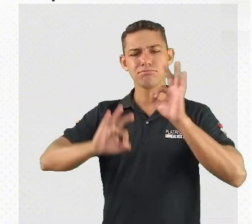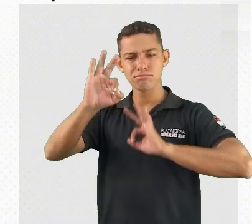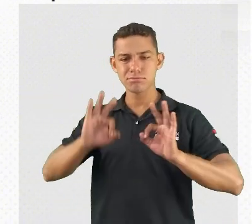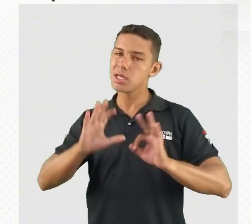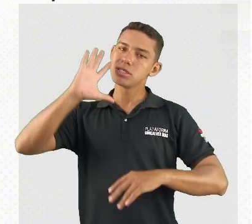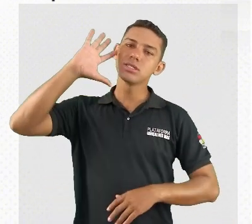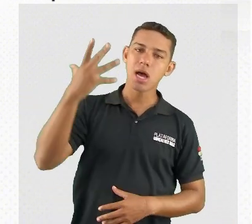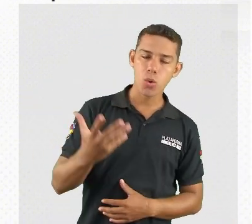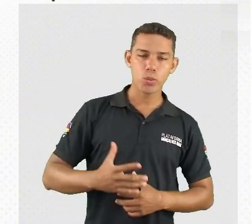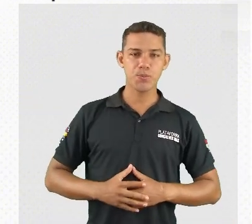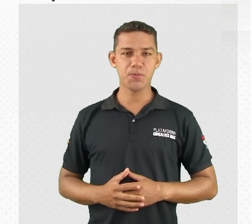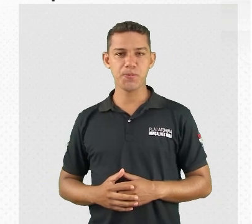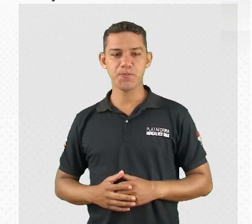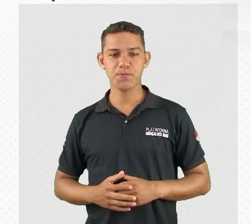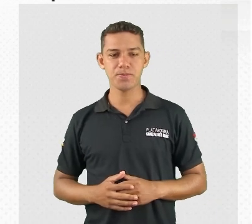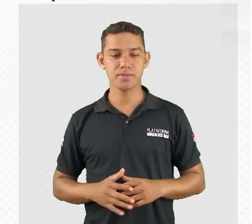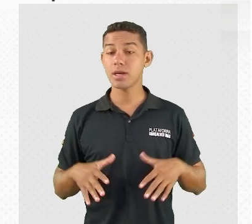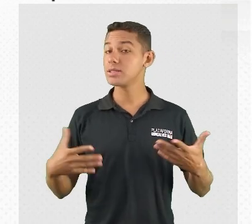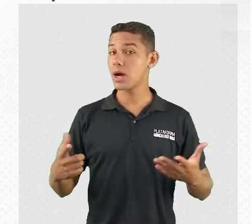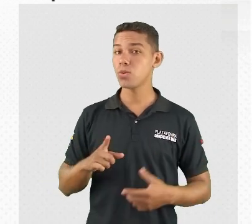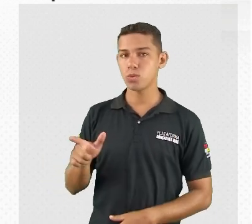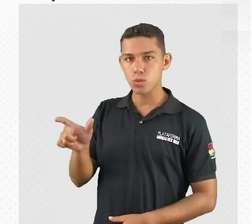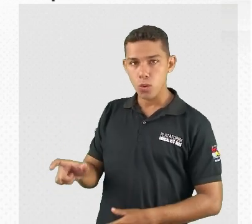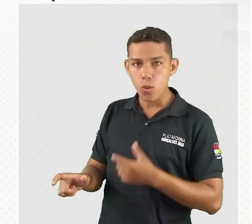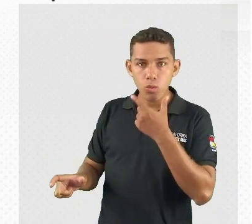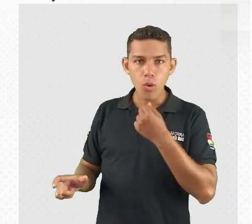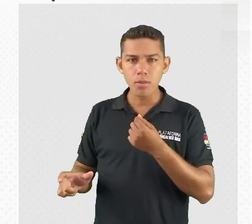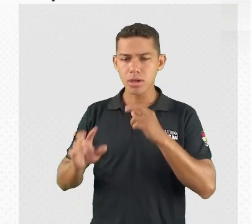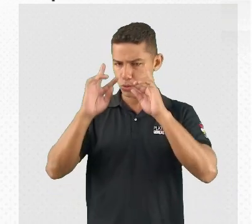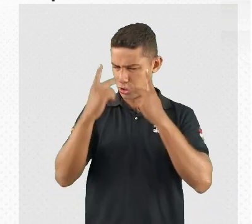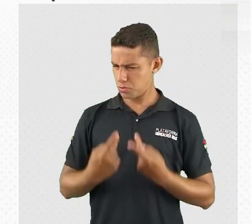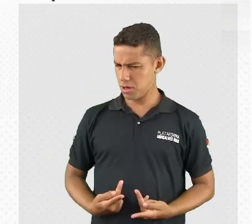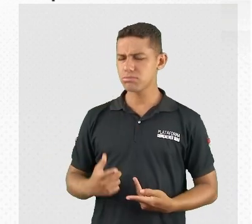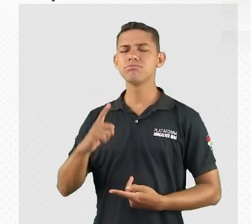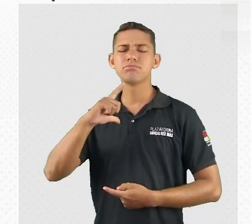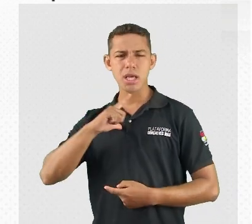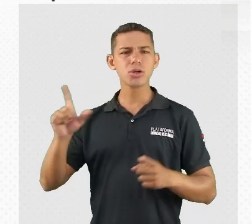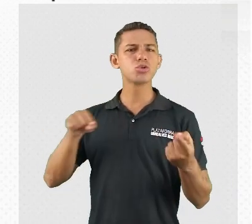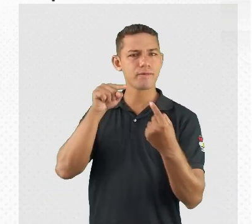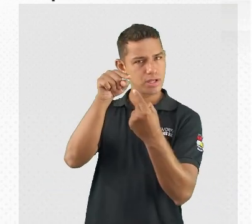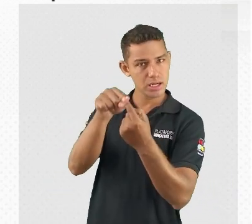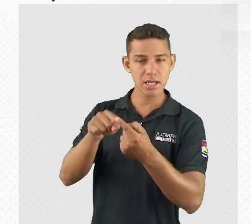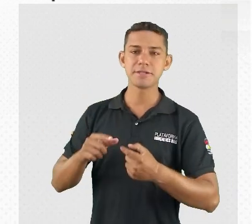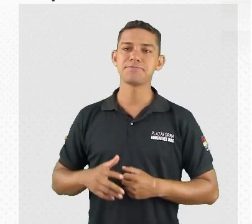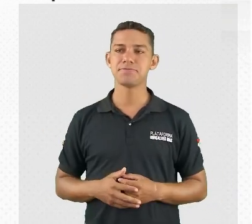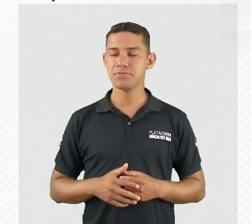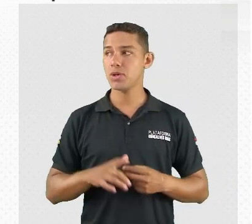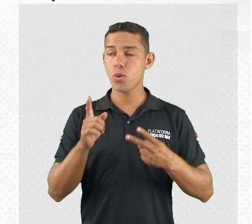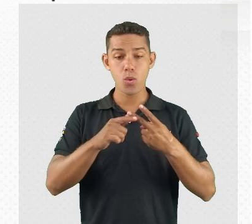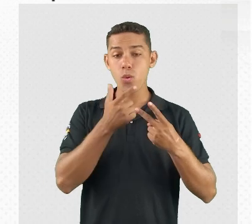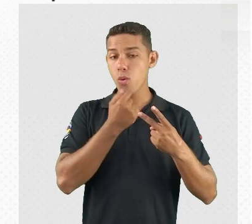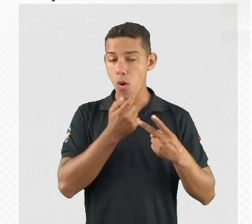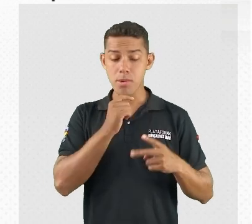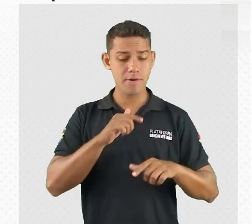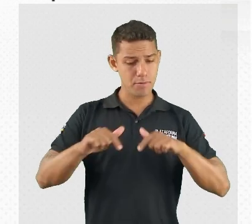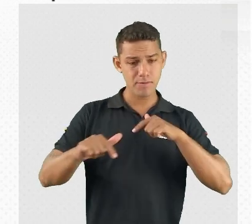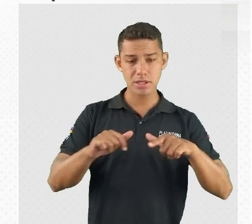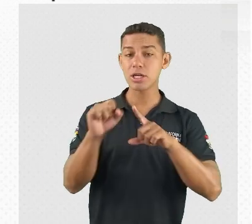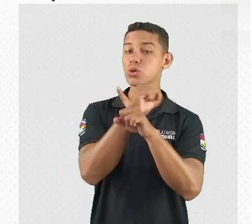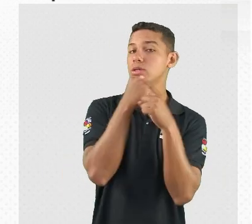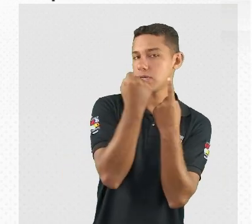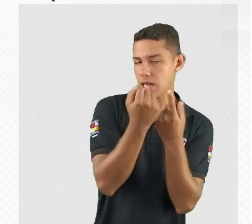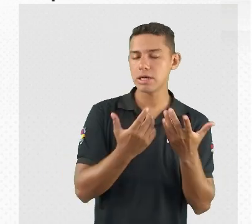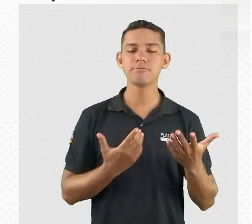algo, Então, o homem, o ser humano, tem a sua finalidade. O homem vivendo em sociedade tem a